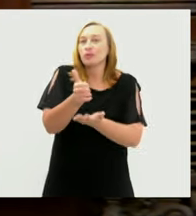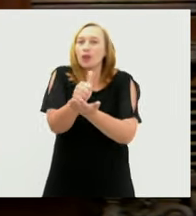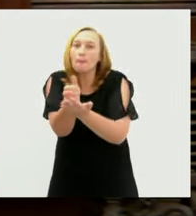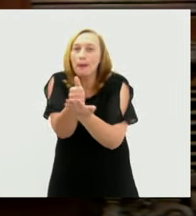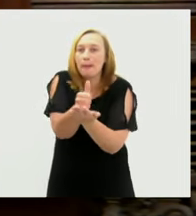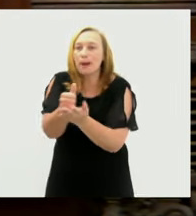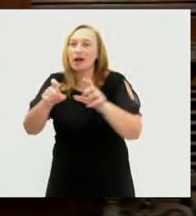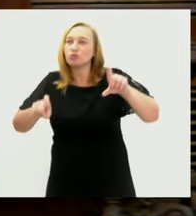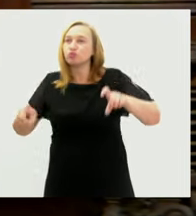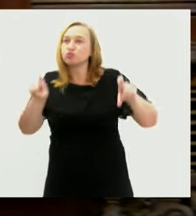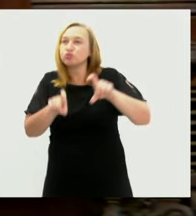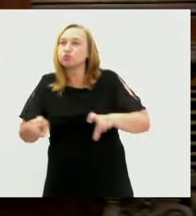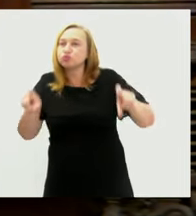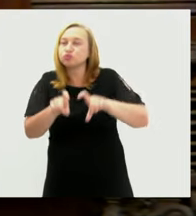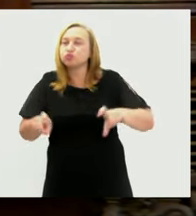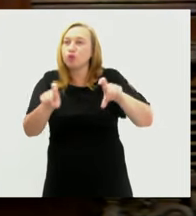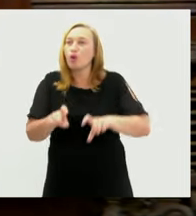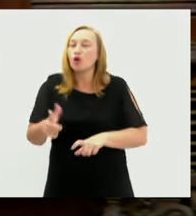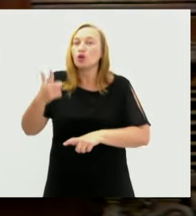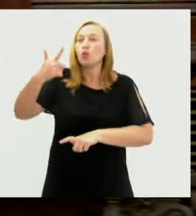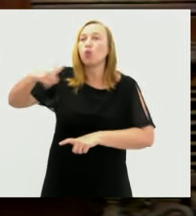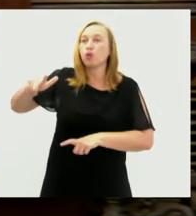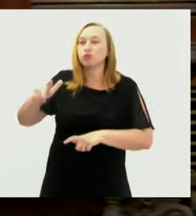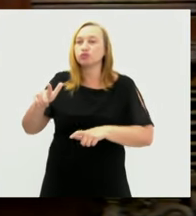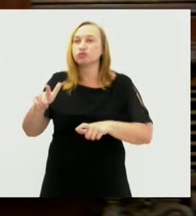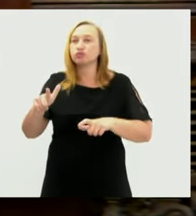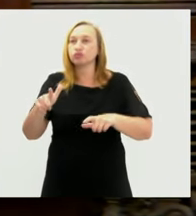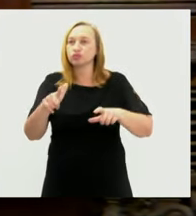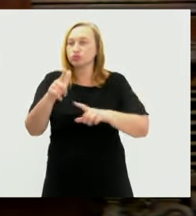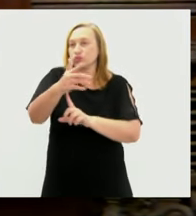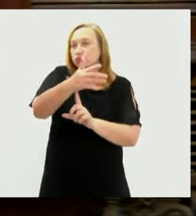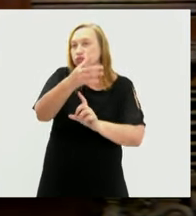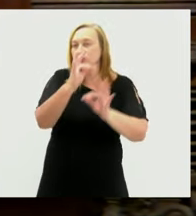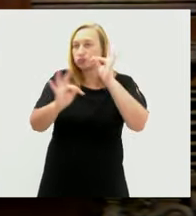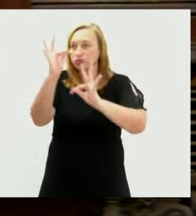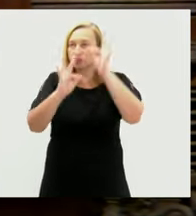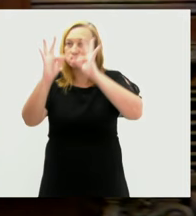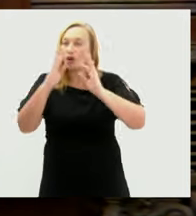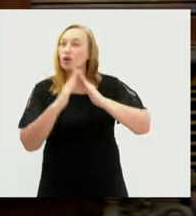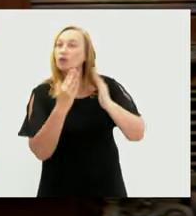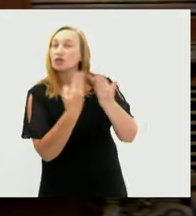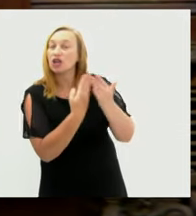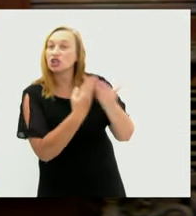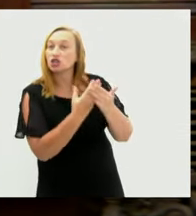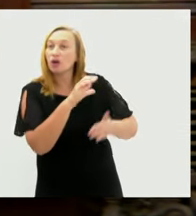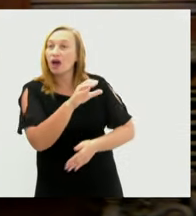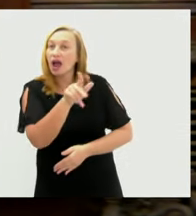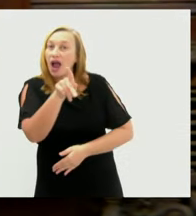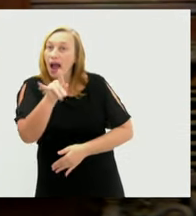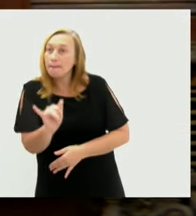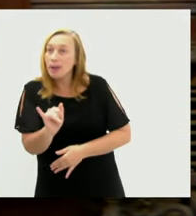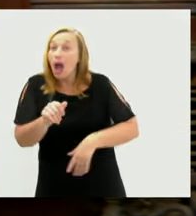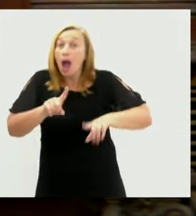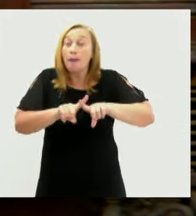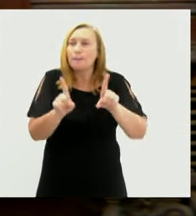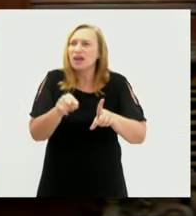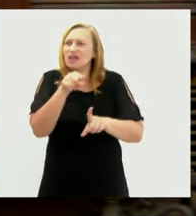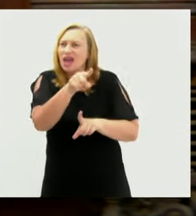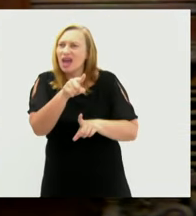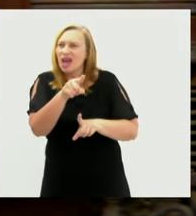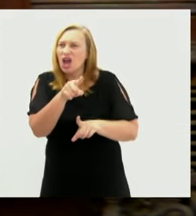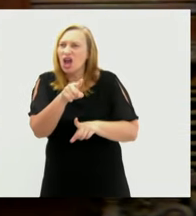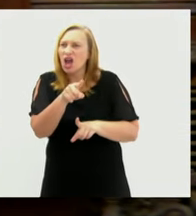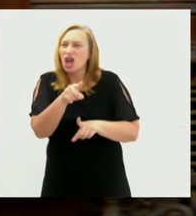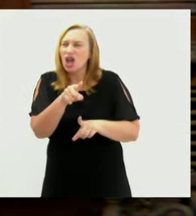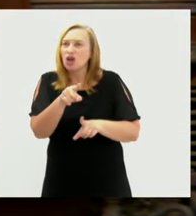outros eletrônicos para as escolas de presídio. Ou seja, a escola da criança que fora não tem nada disso, mas ela quer dar mordomia para vagabundo,